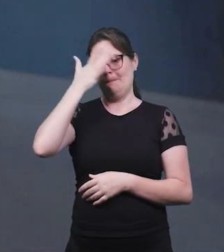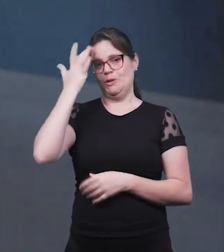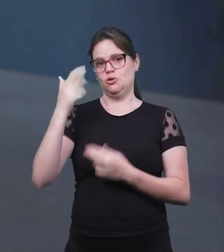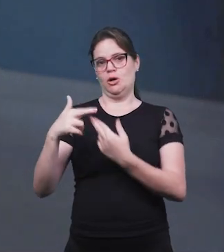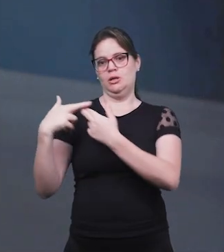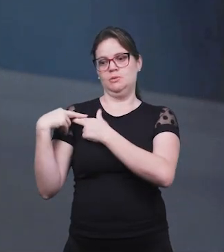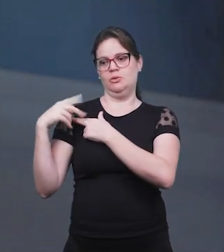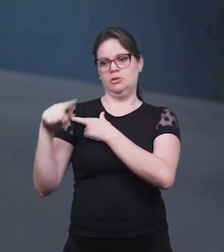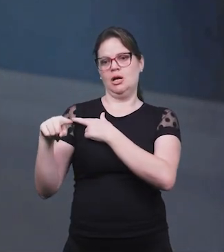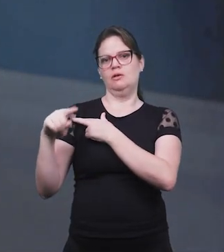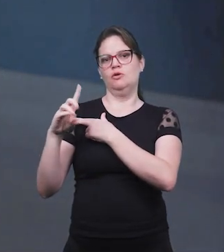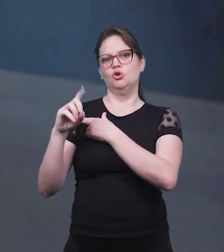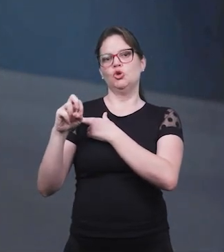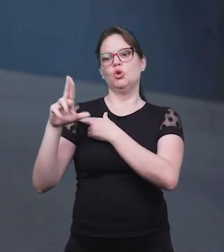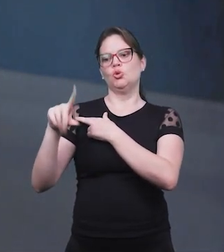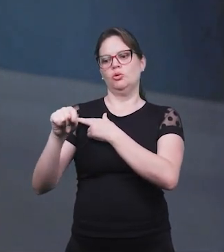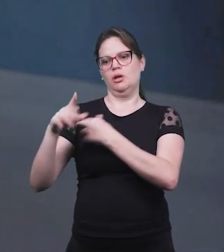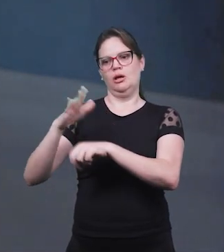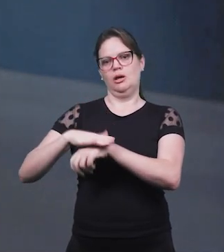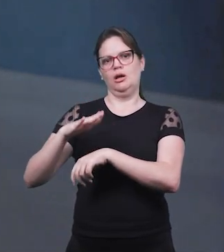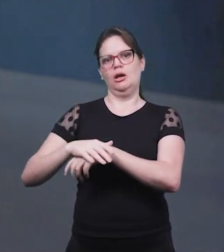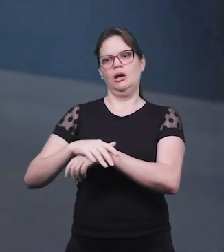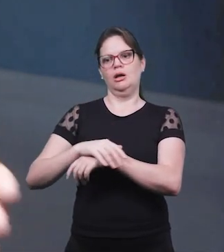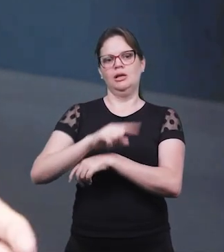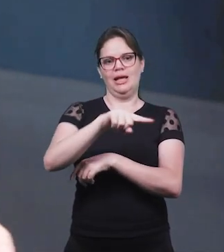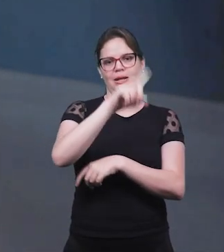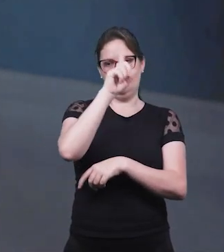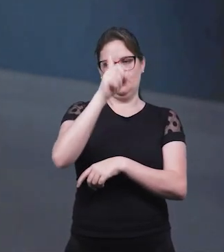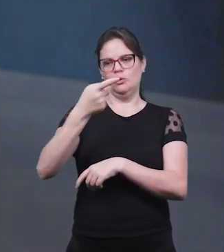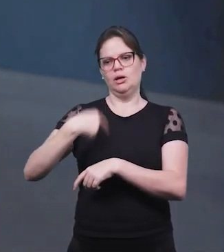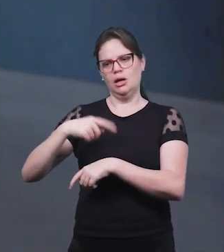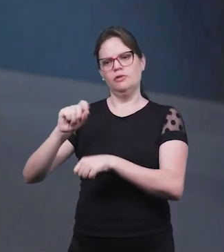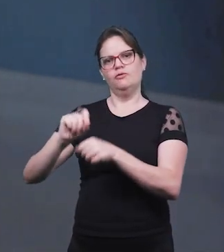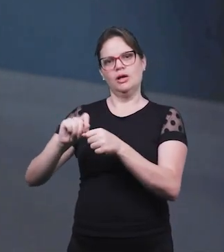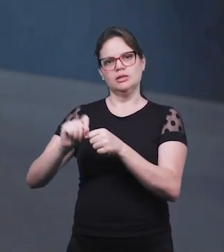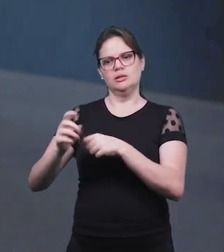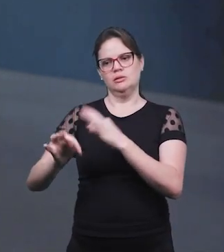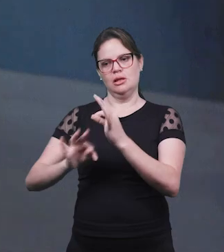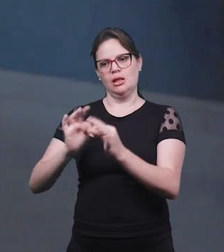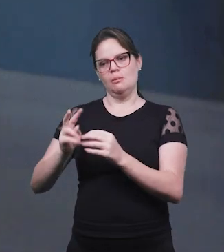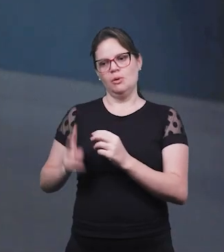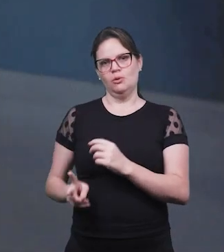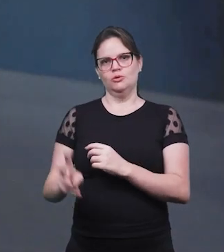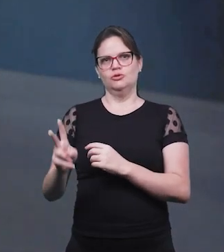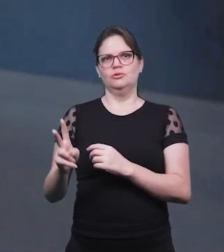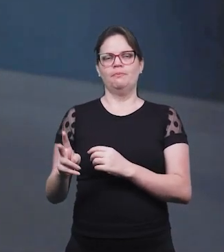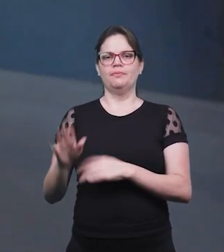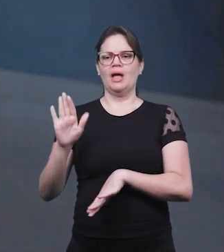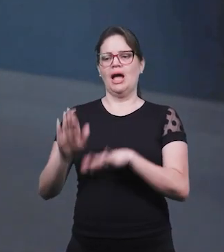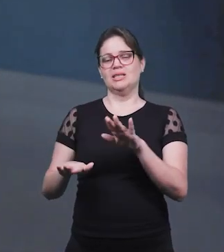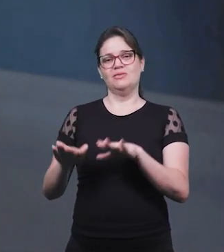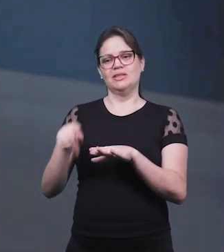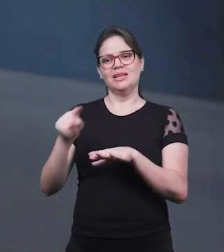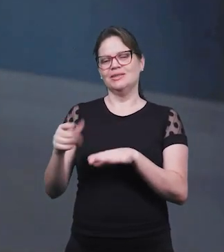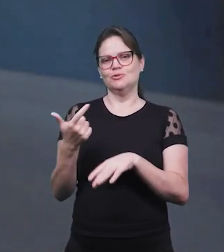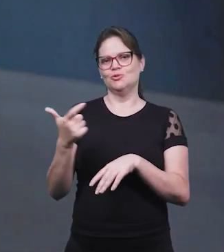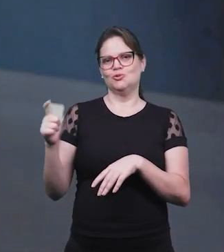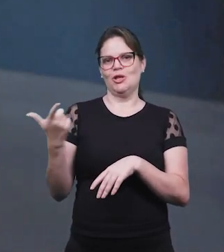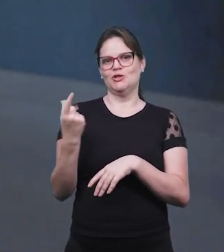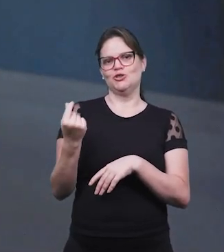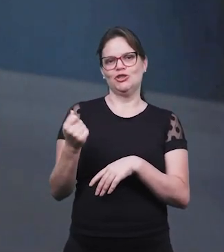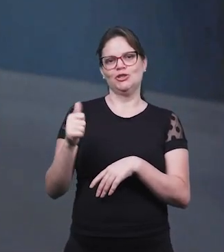ele realizar o tratamento. Não às vezes por má vontade, mas por não ter condição, não ter